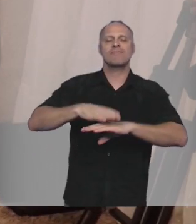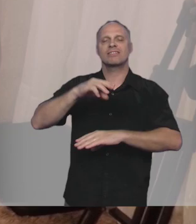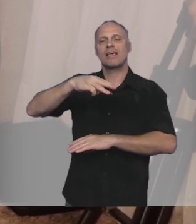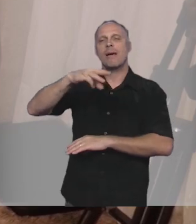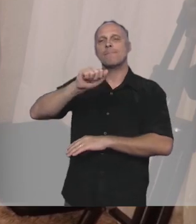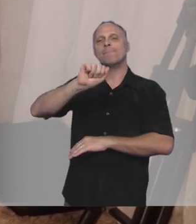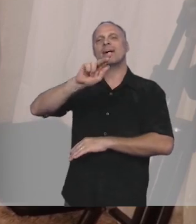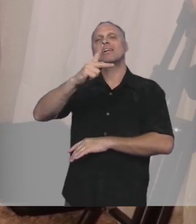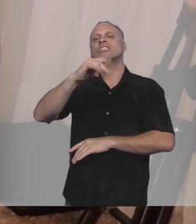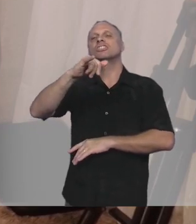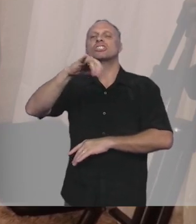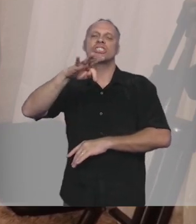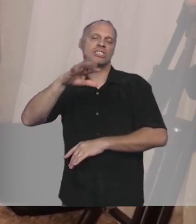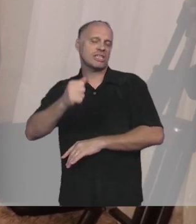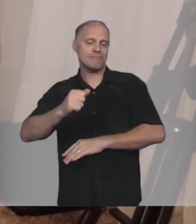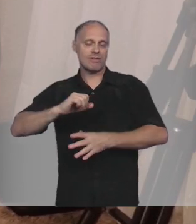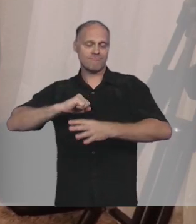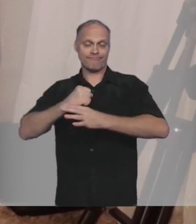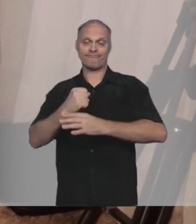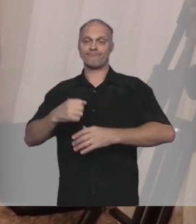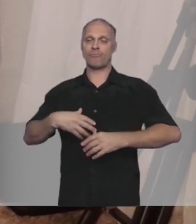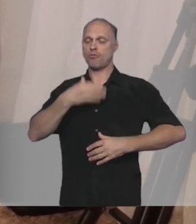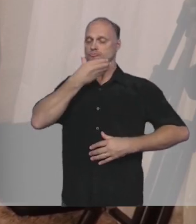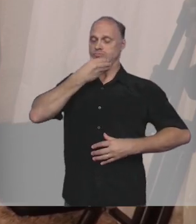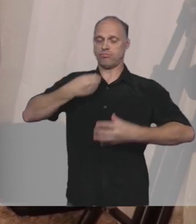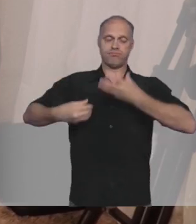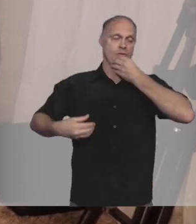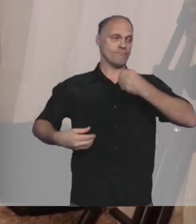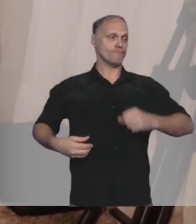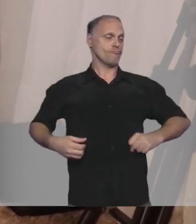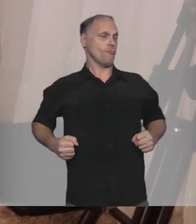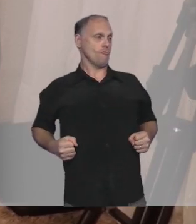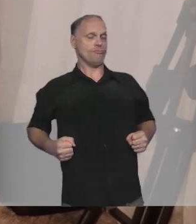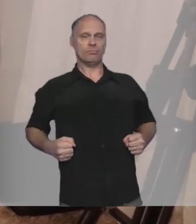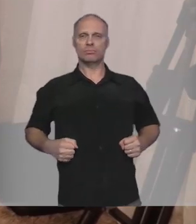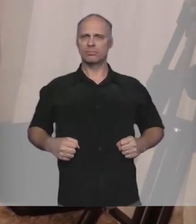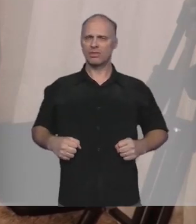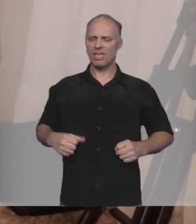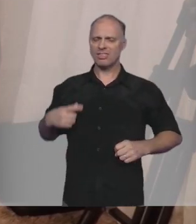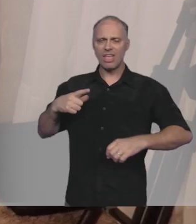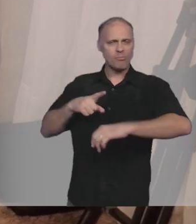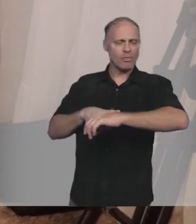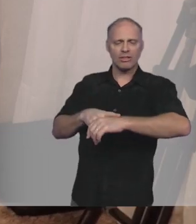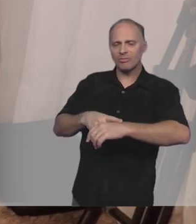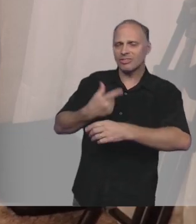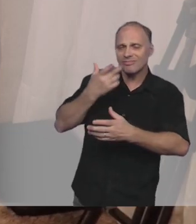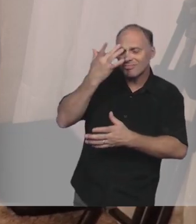chegou um ponto que a gente não sabe mais como lidar com isso. Pois é, mas aí eu lembro de